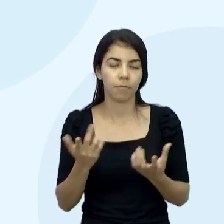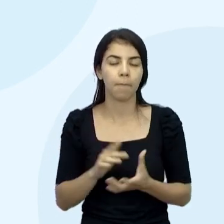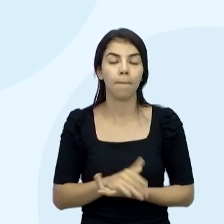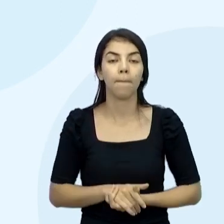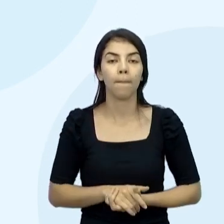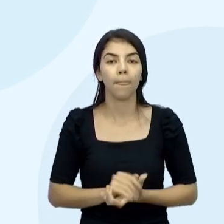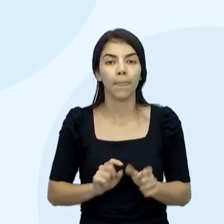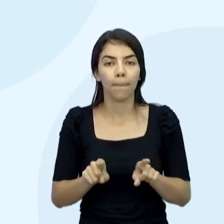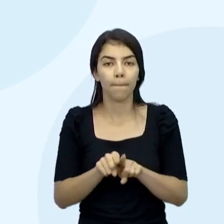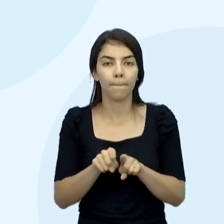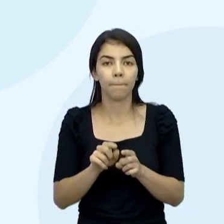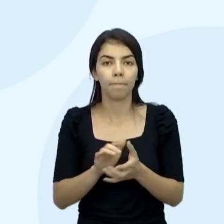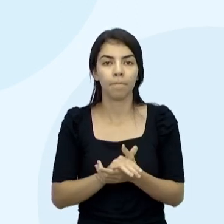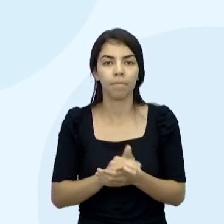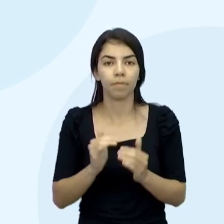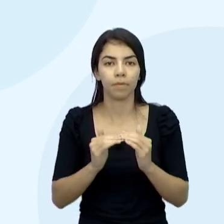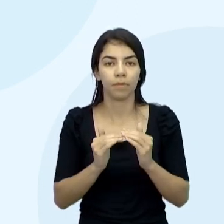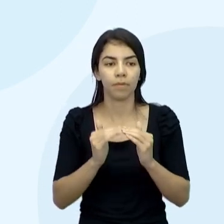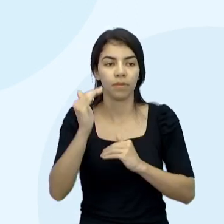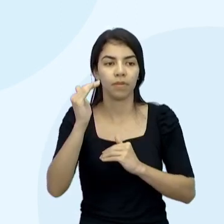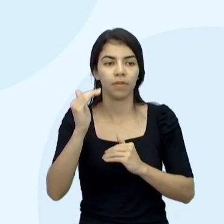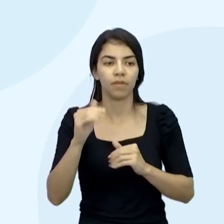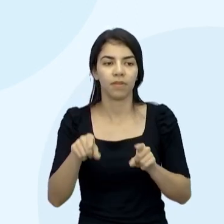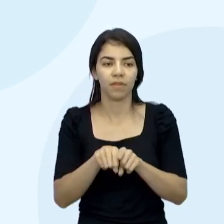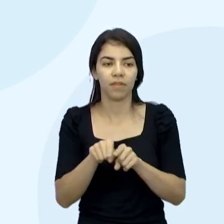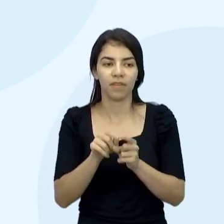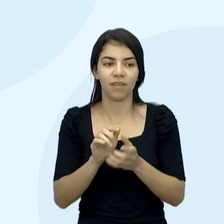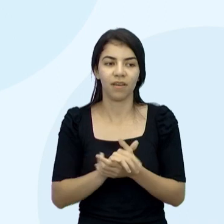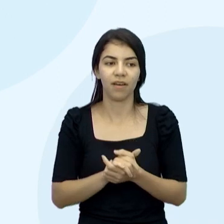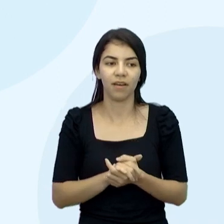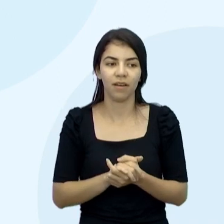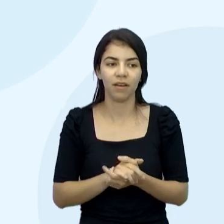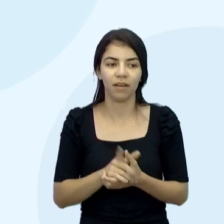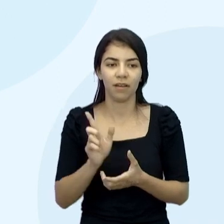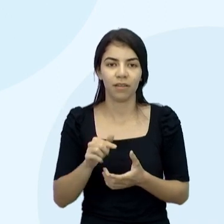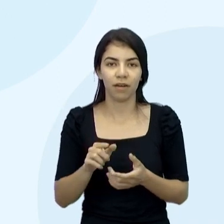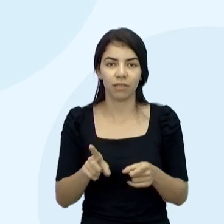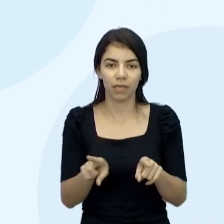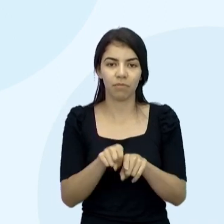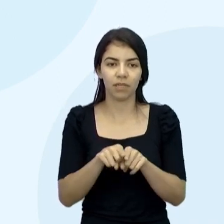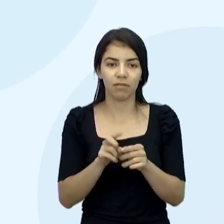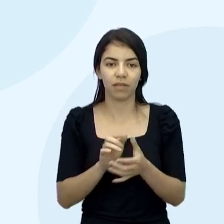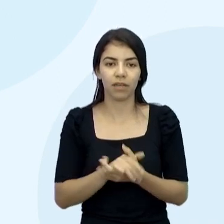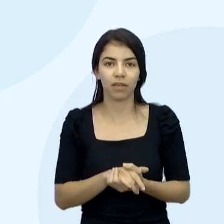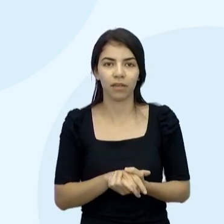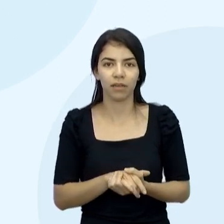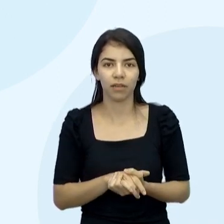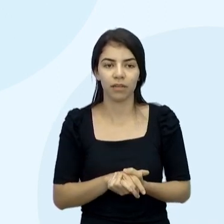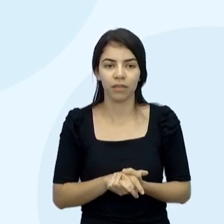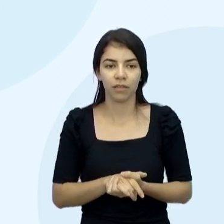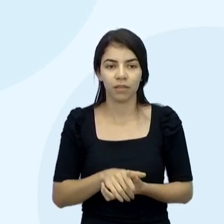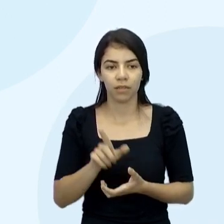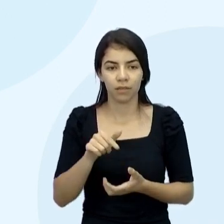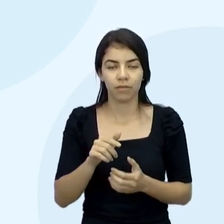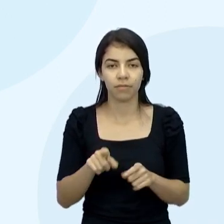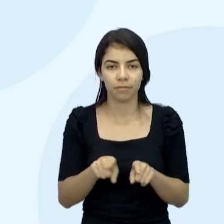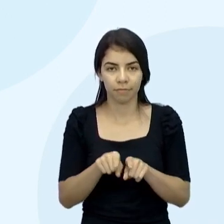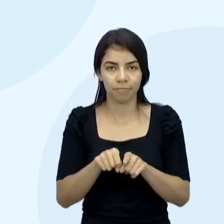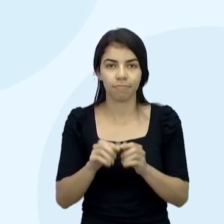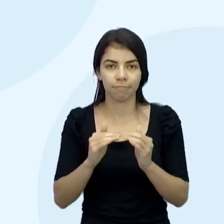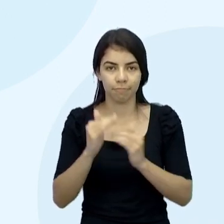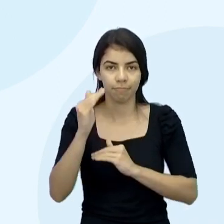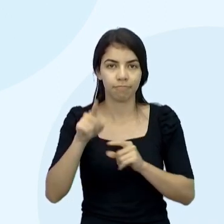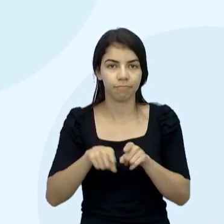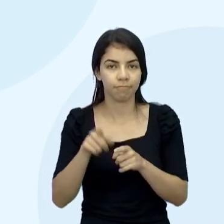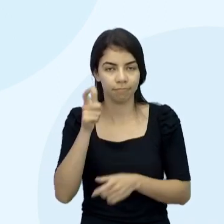Quanto maior o nível de escolaridade, menor a proporção de fumantes. Olha